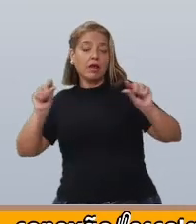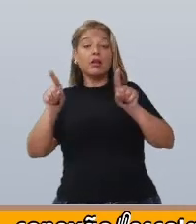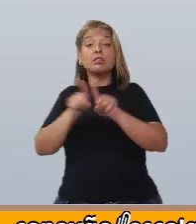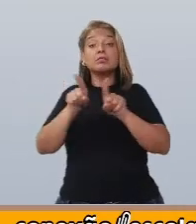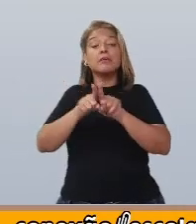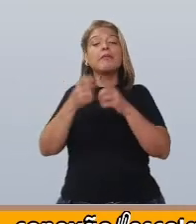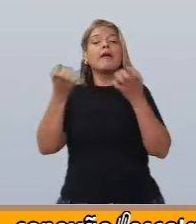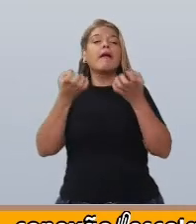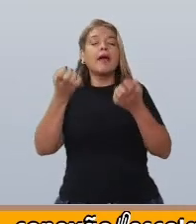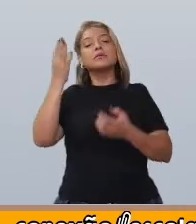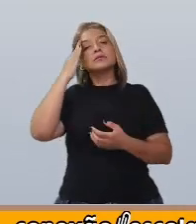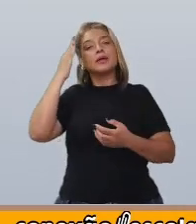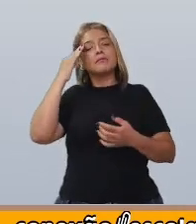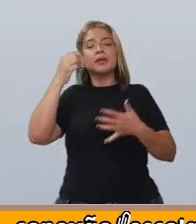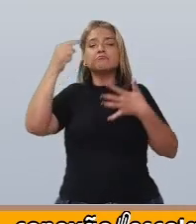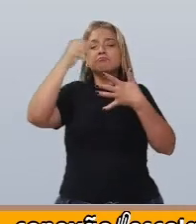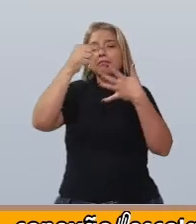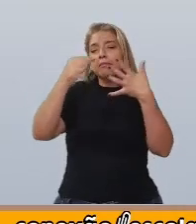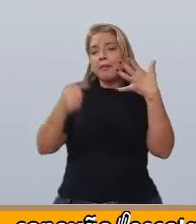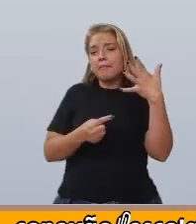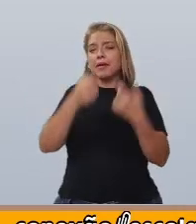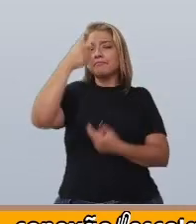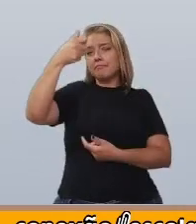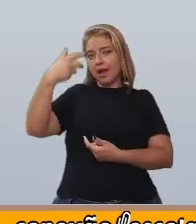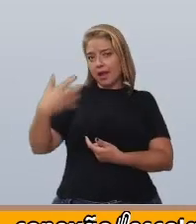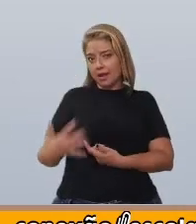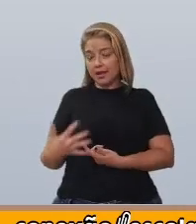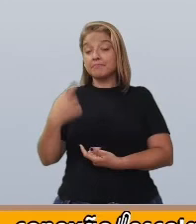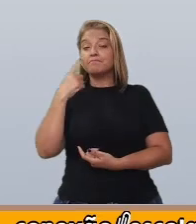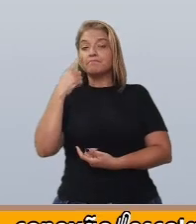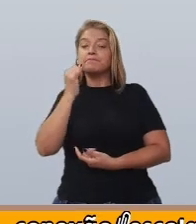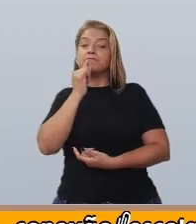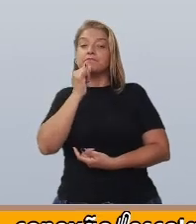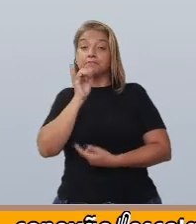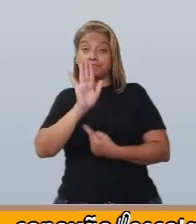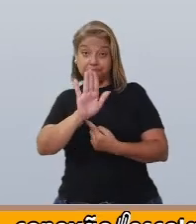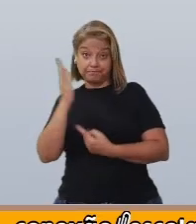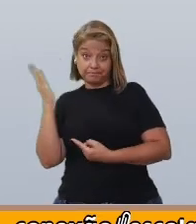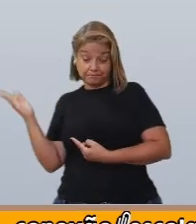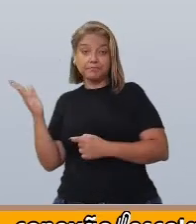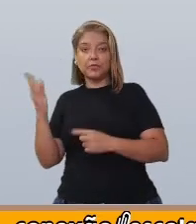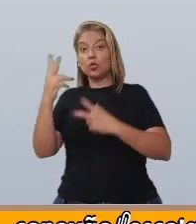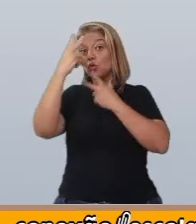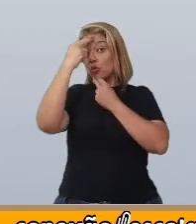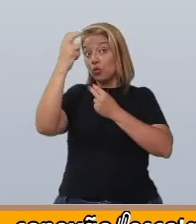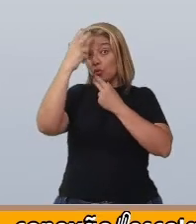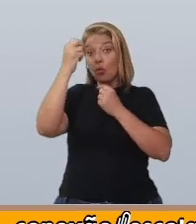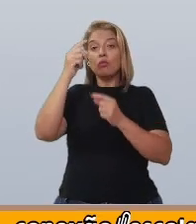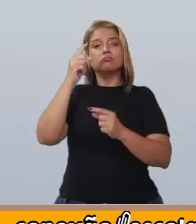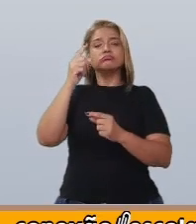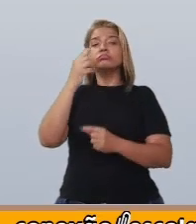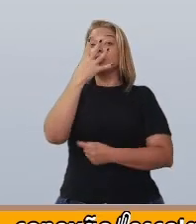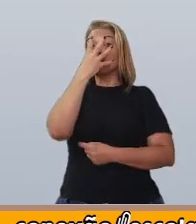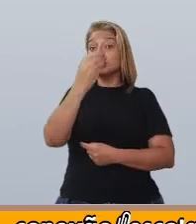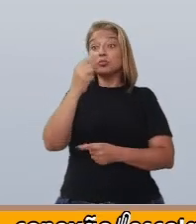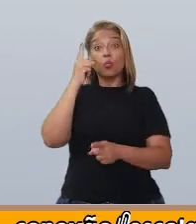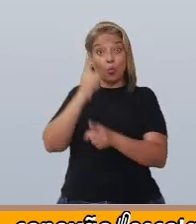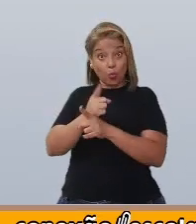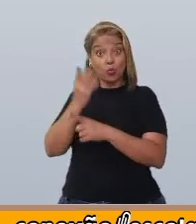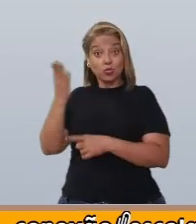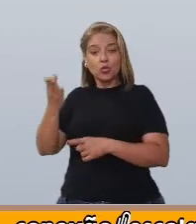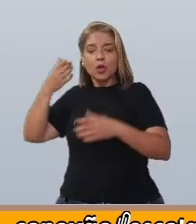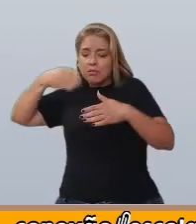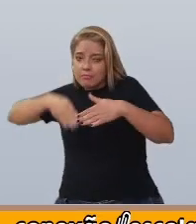uma enumeração. Vejam o exemplo. O lobo encontrou os cabritinhos. debaixo da